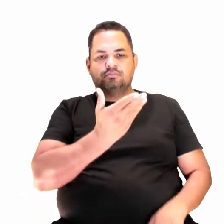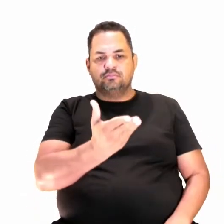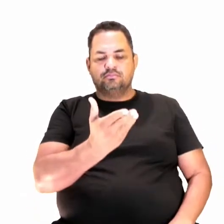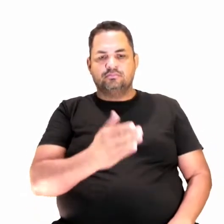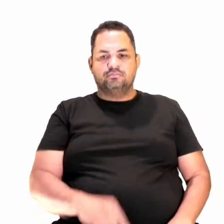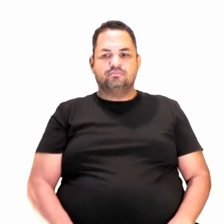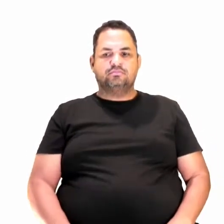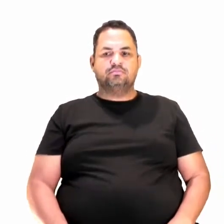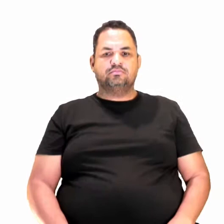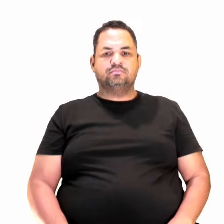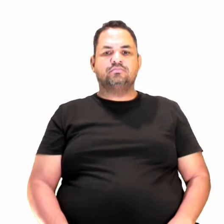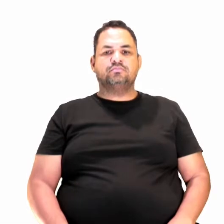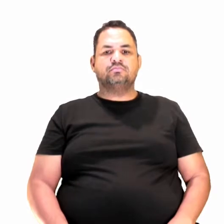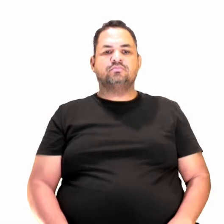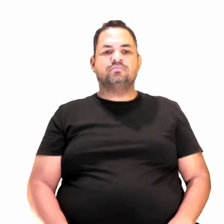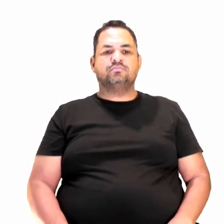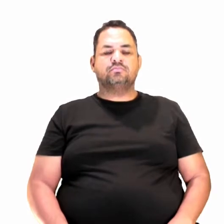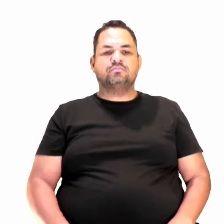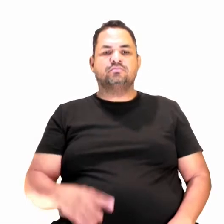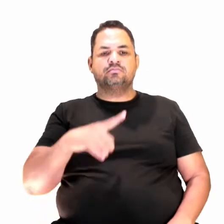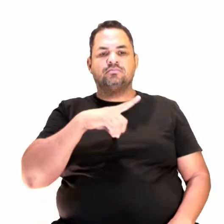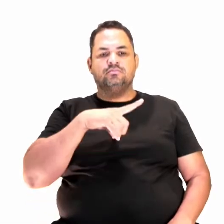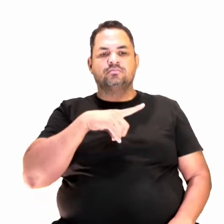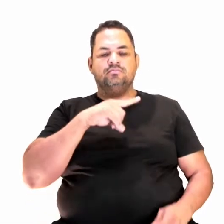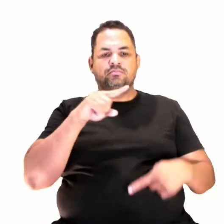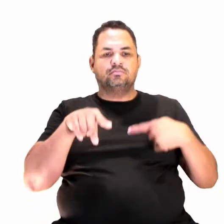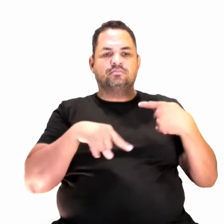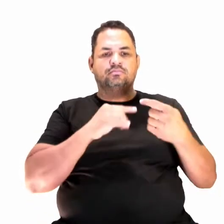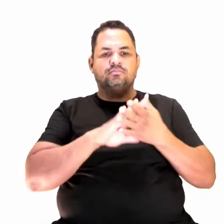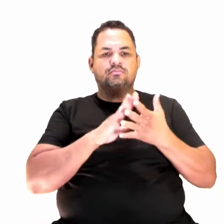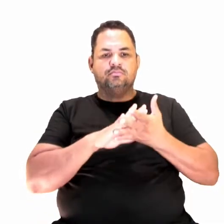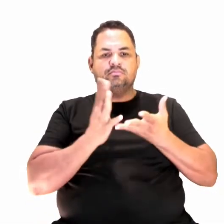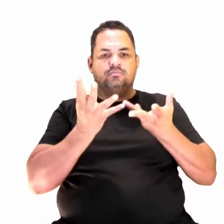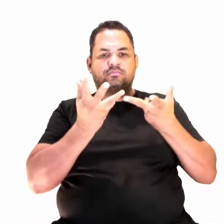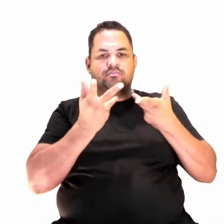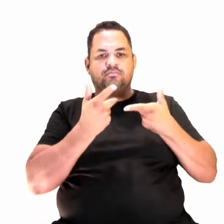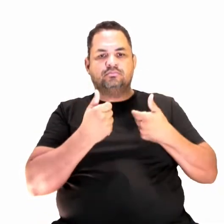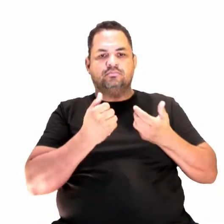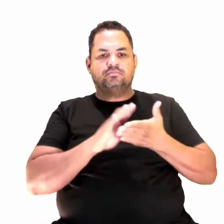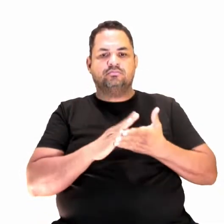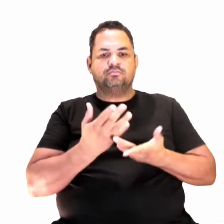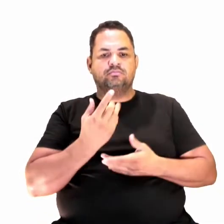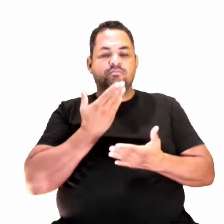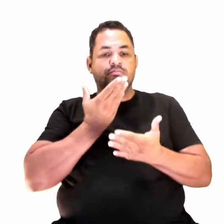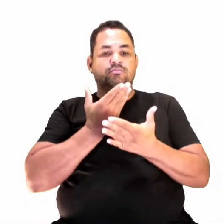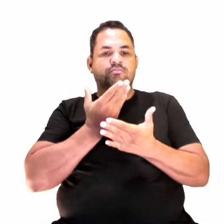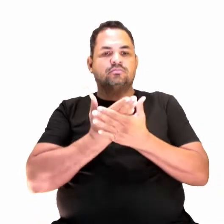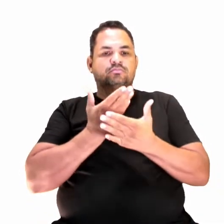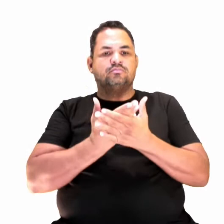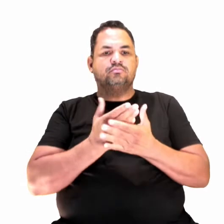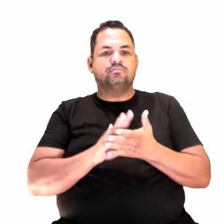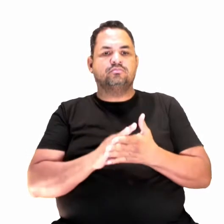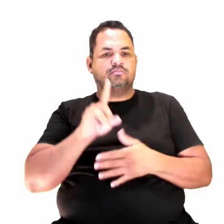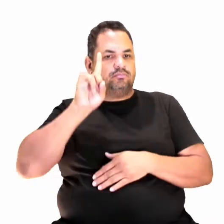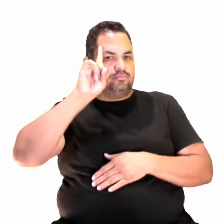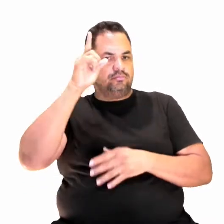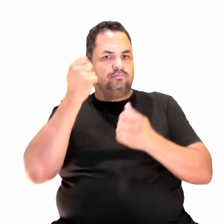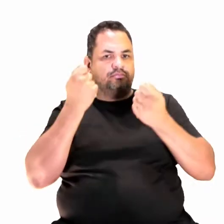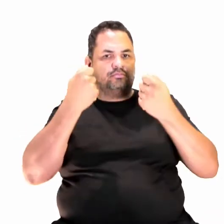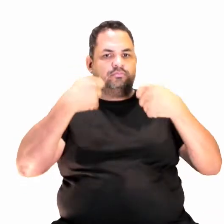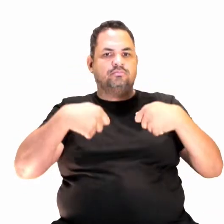que vocês já viram em outra aula, que tinha a intenção de habilidade, falar sobre habilidade. Hoje a gente viu o can com essa ideia